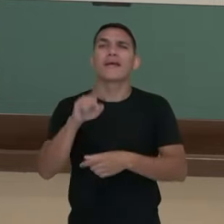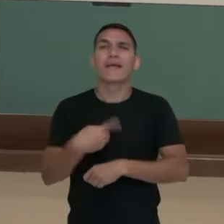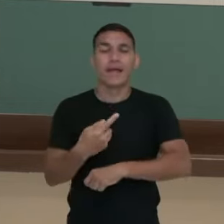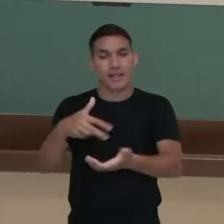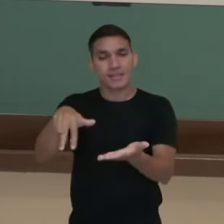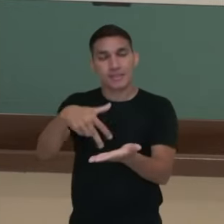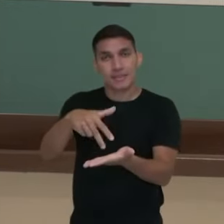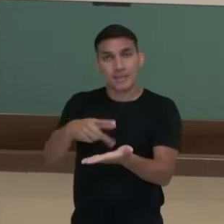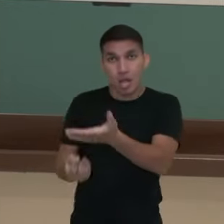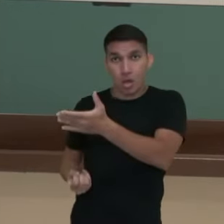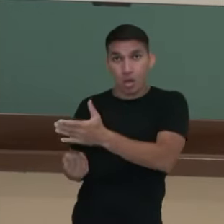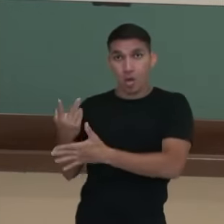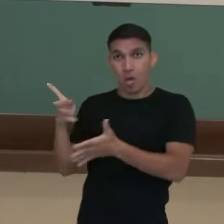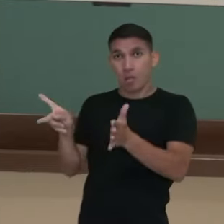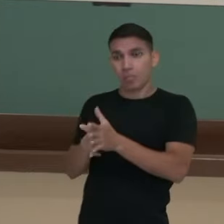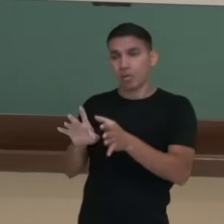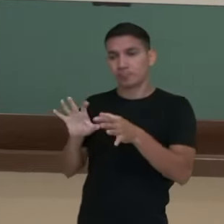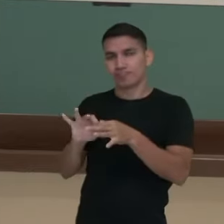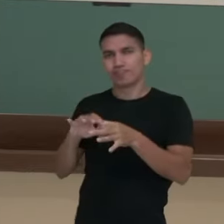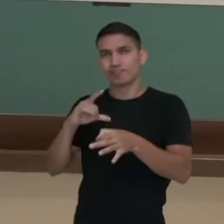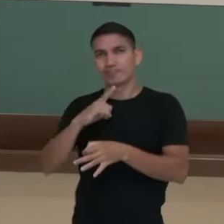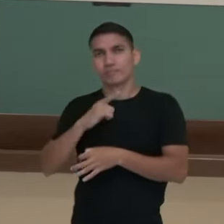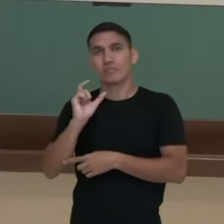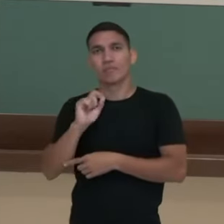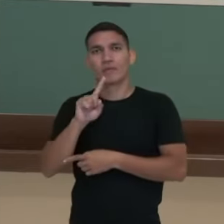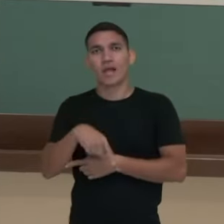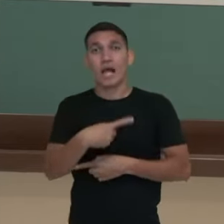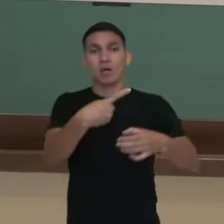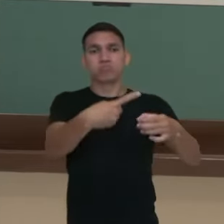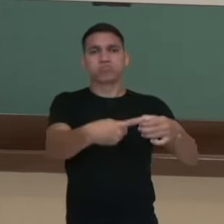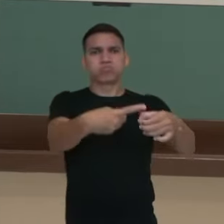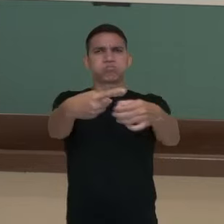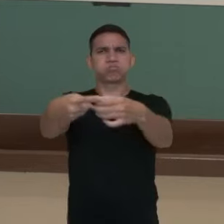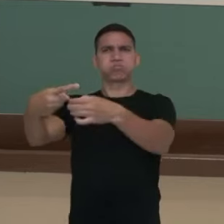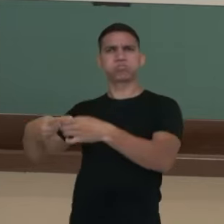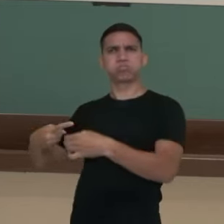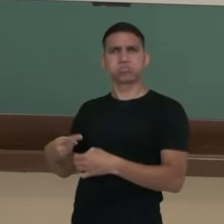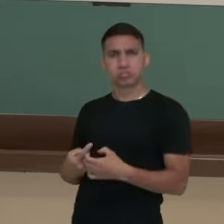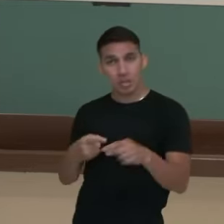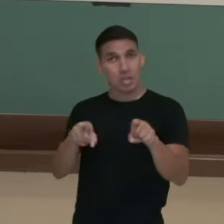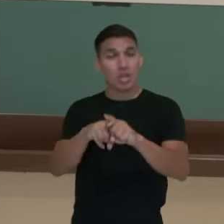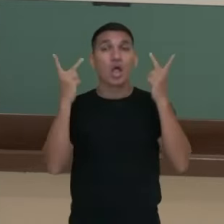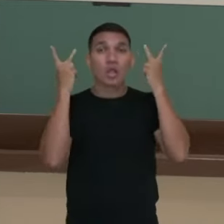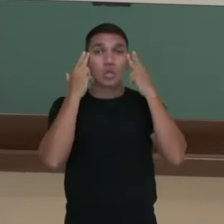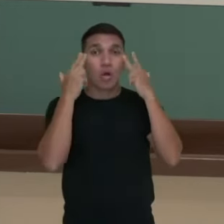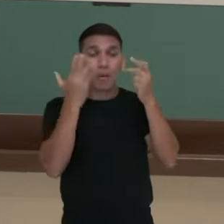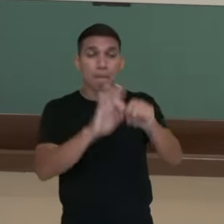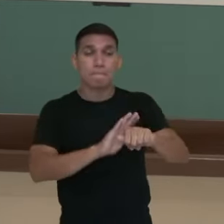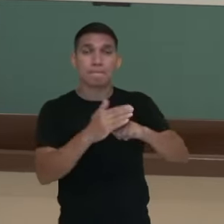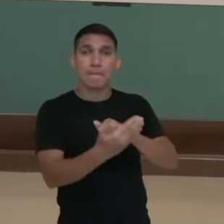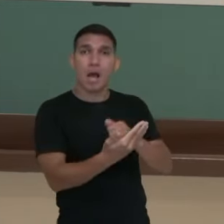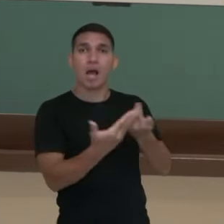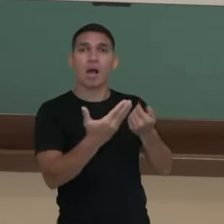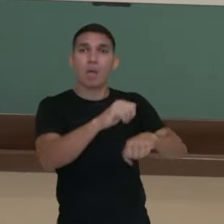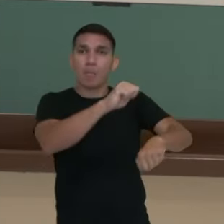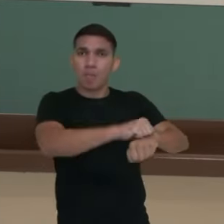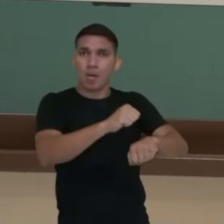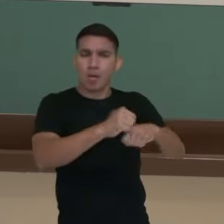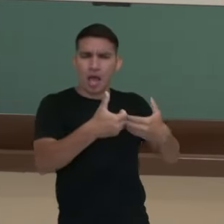têm origem nas grandes cidades, normalmente nos bairros periféricos das grandes